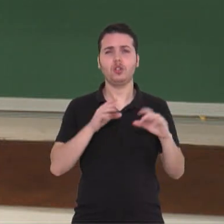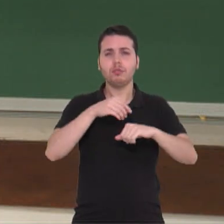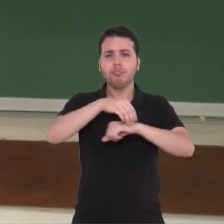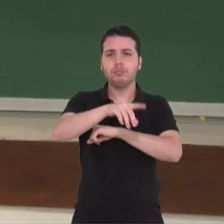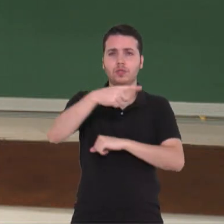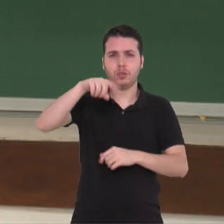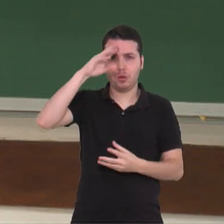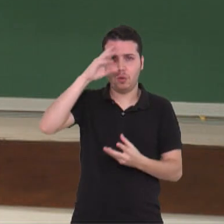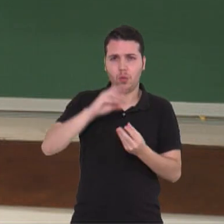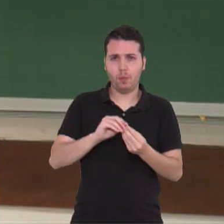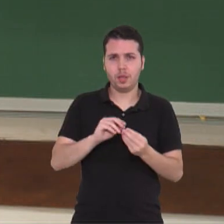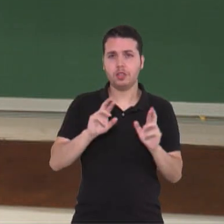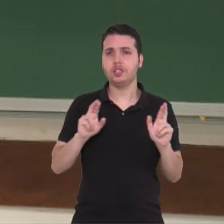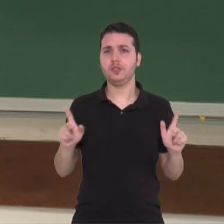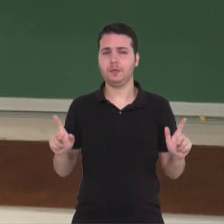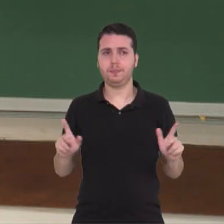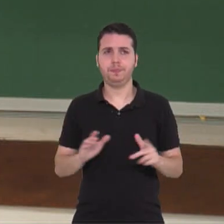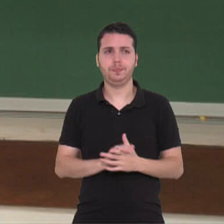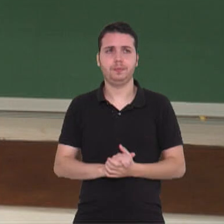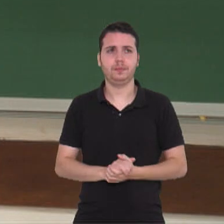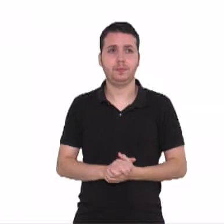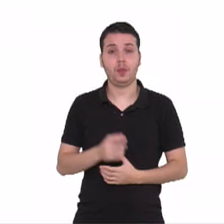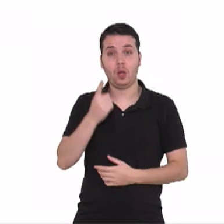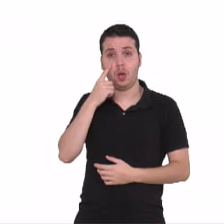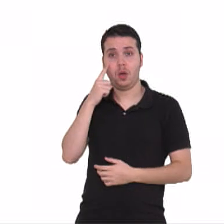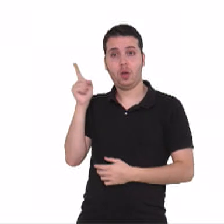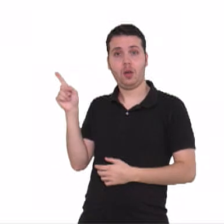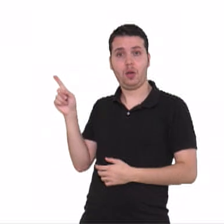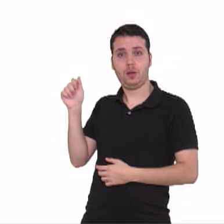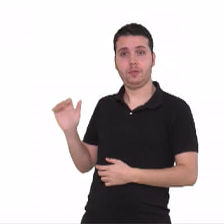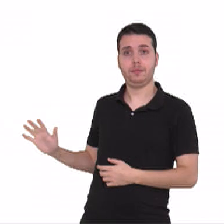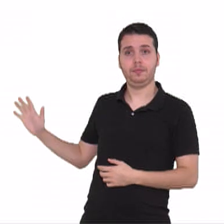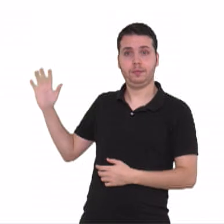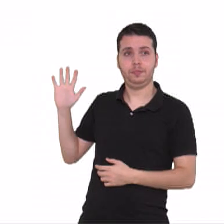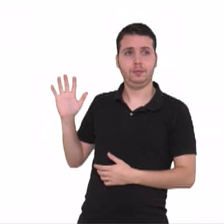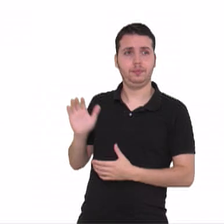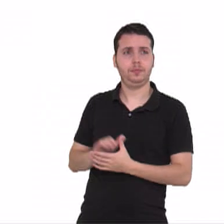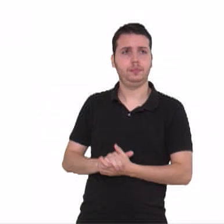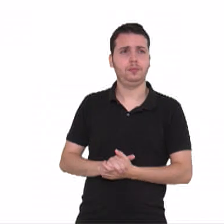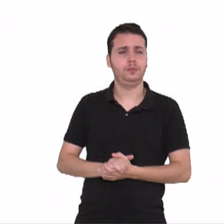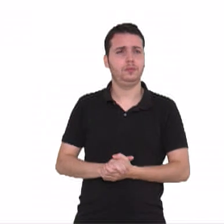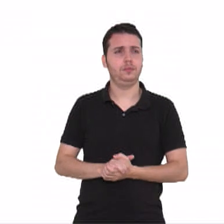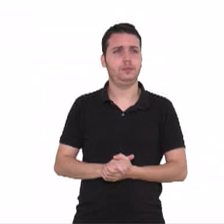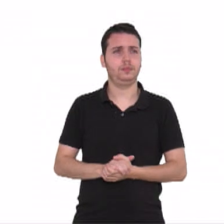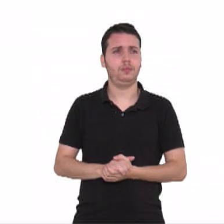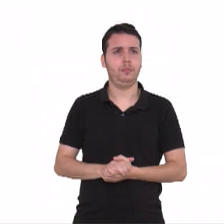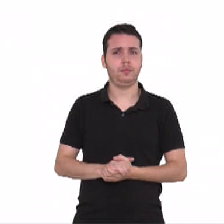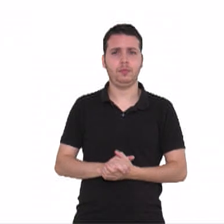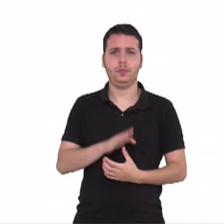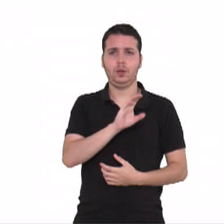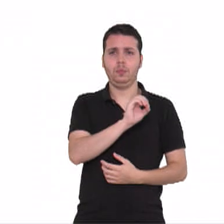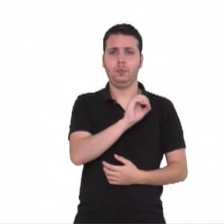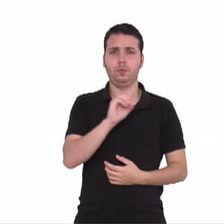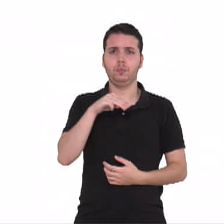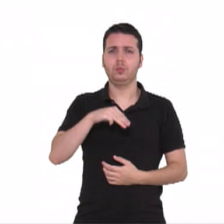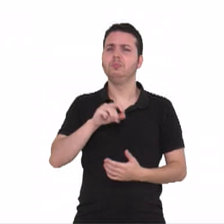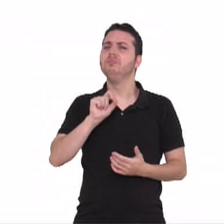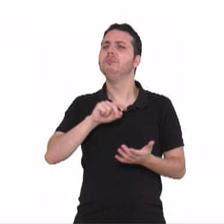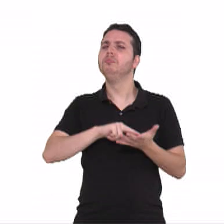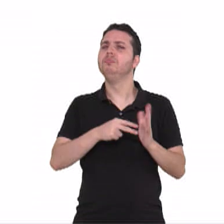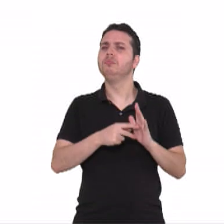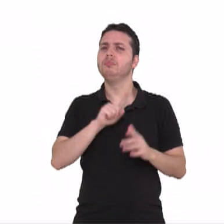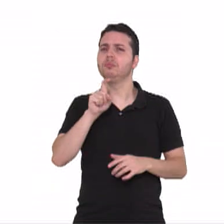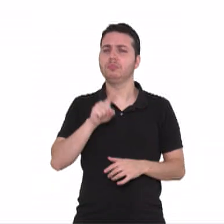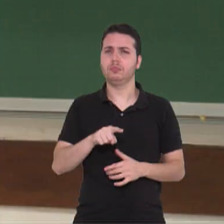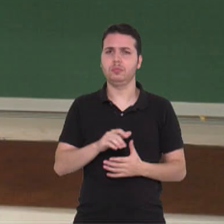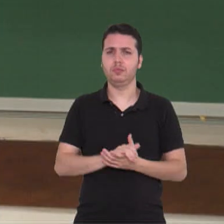a diferença. Então, aqui nós temos algumas onomatopeias. Bum. O que será que é o bum?